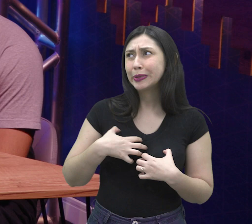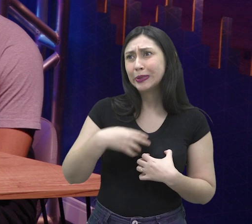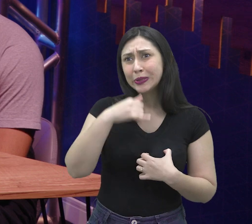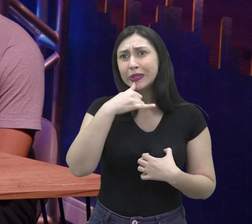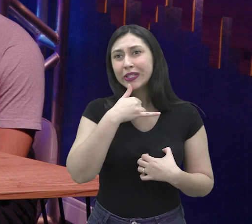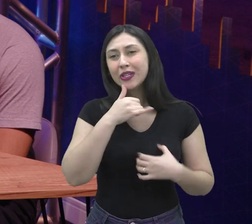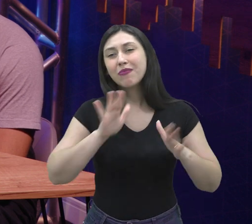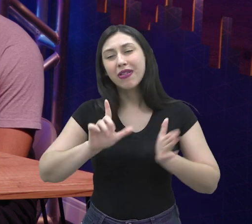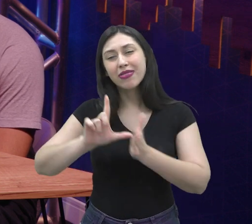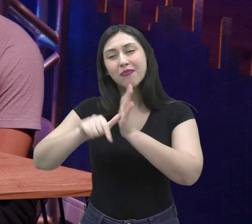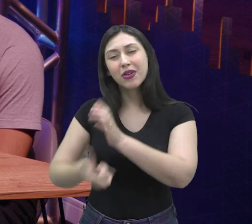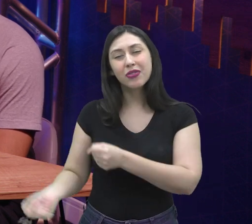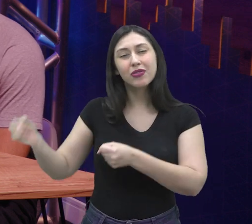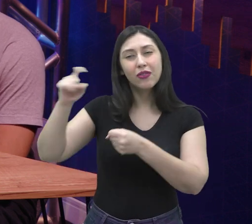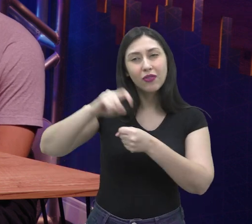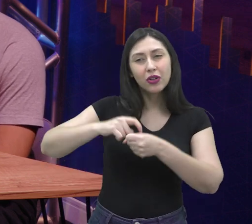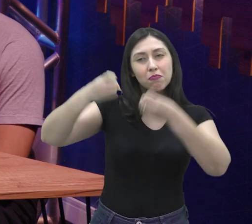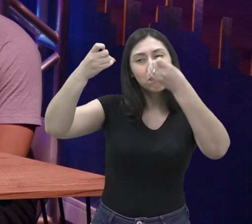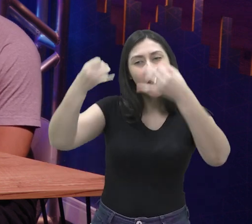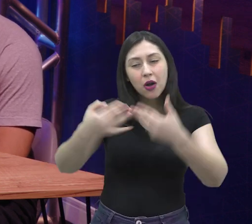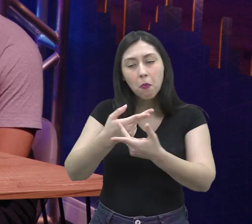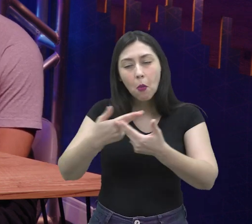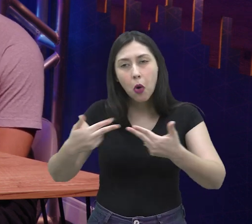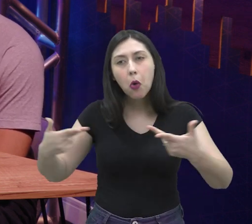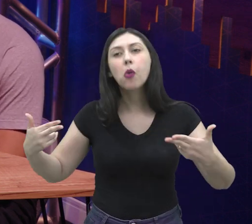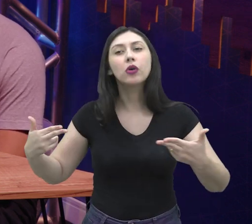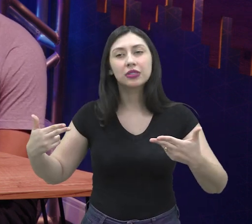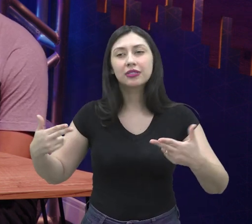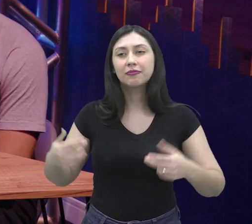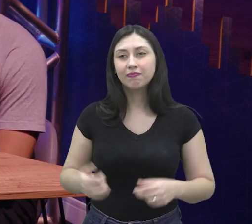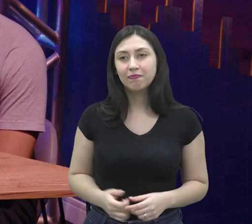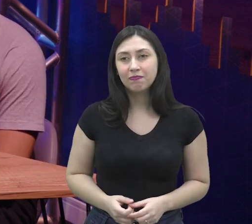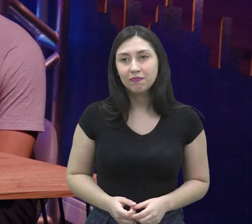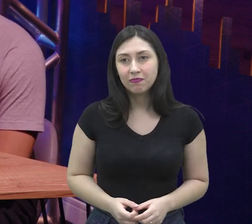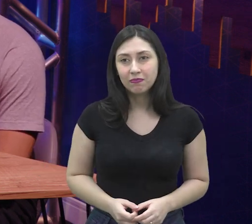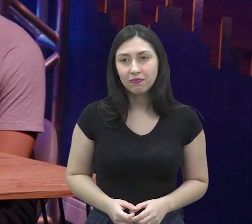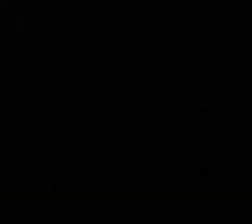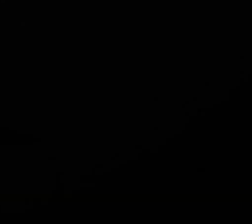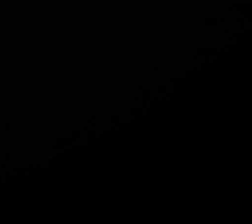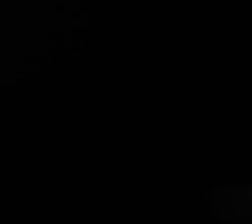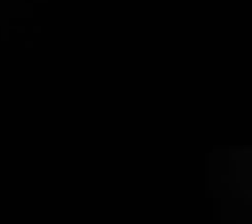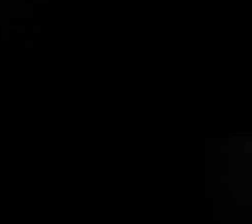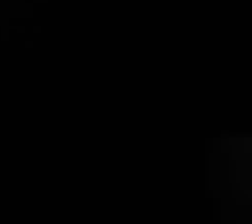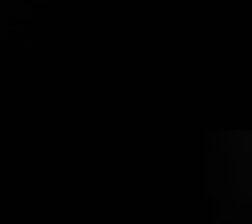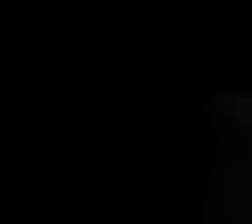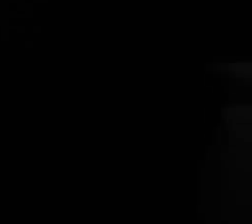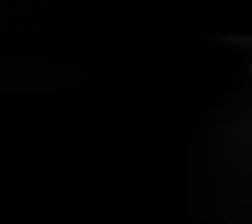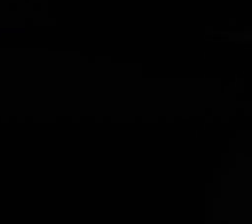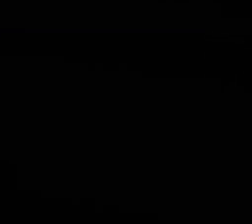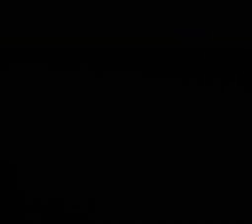triste, mas daqui a pouco a gente volta falando de outras coisas envolvendo as queimadas.